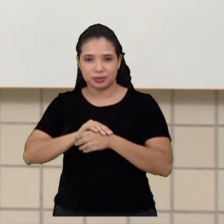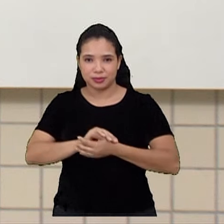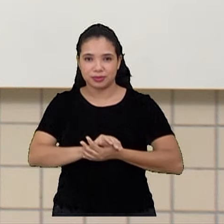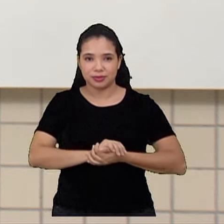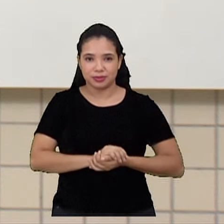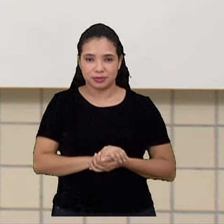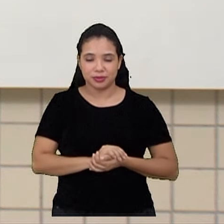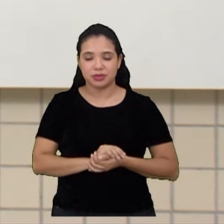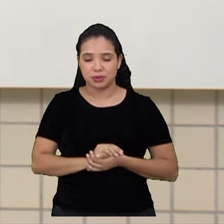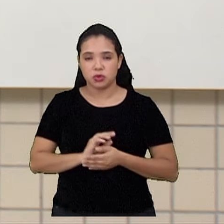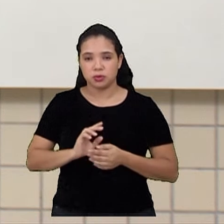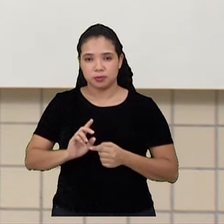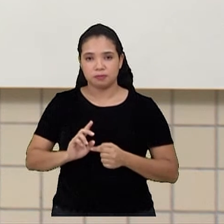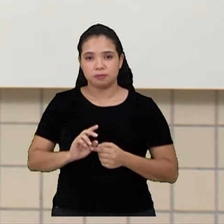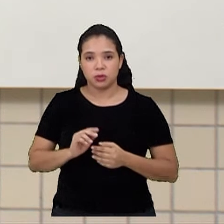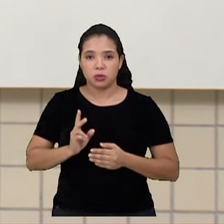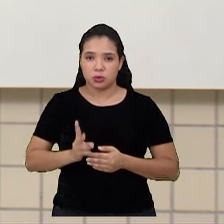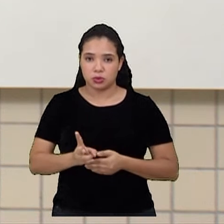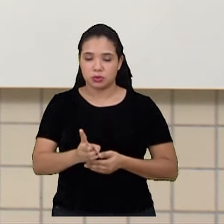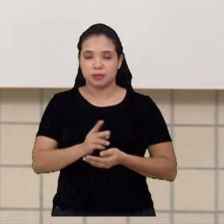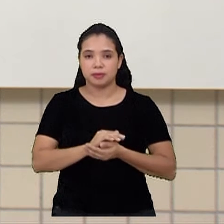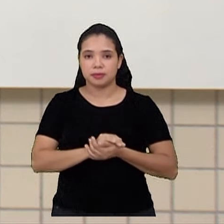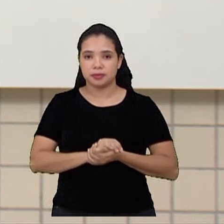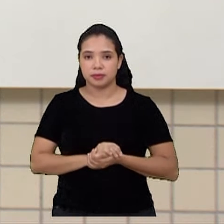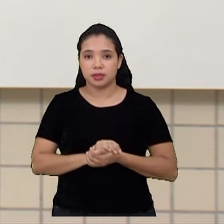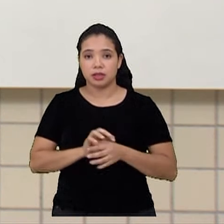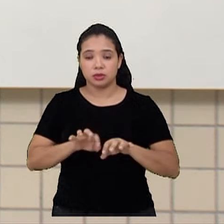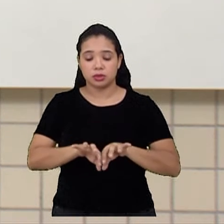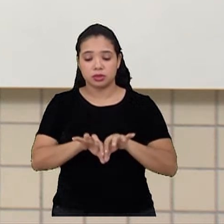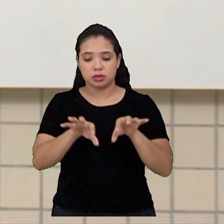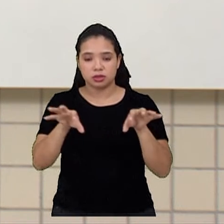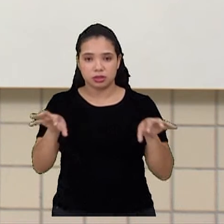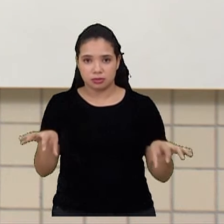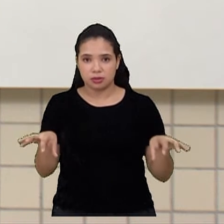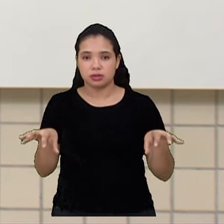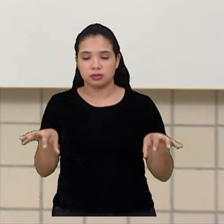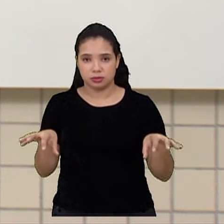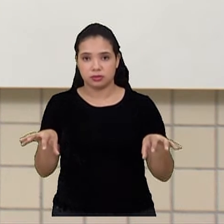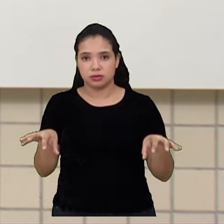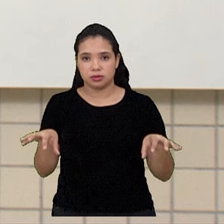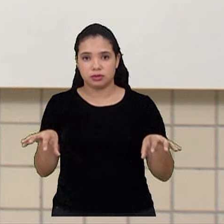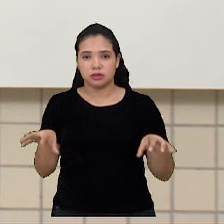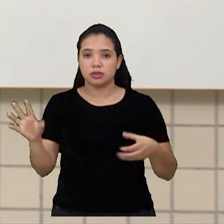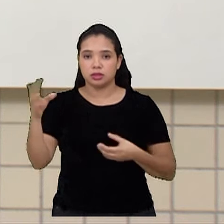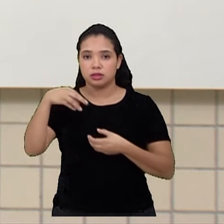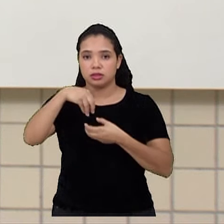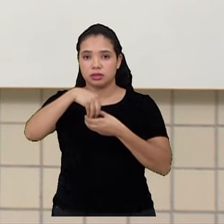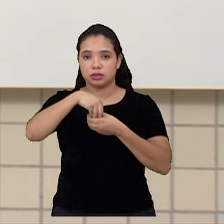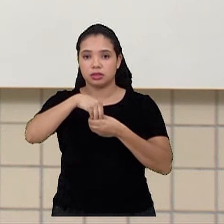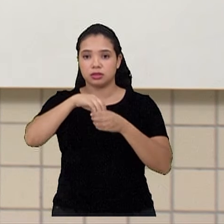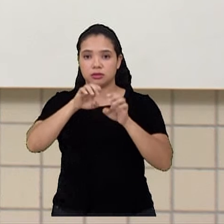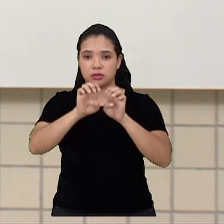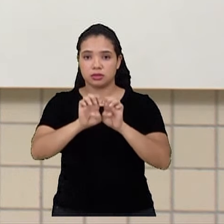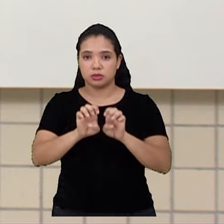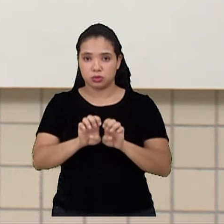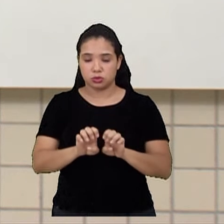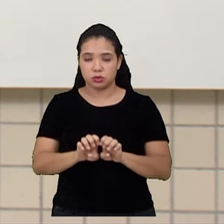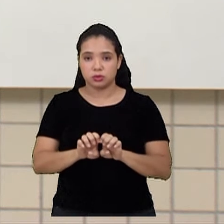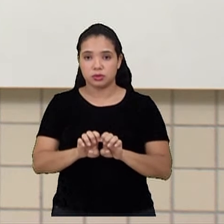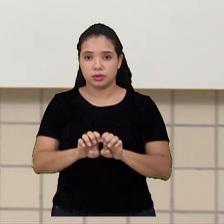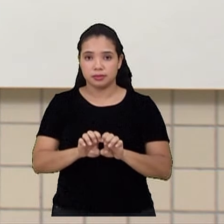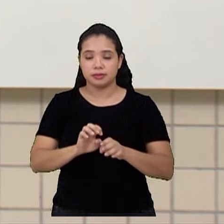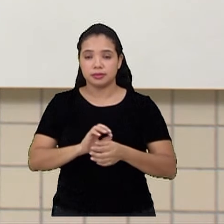bom, vamos continuar então. Agora nós separamos, tá, pessoal? Dentro dessa estrutura, né, de conditional,